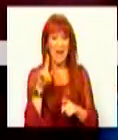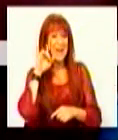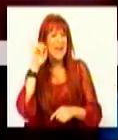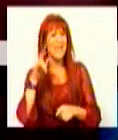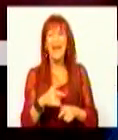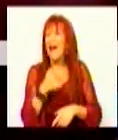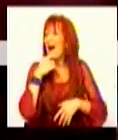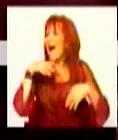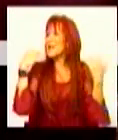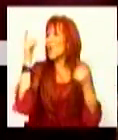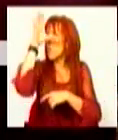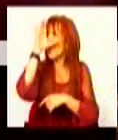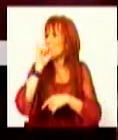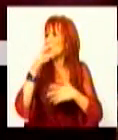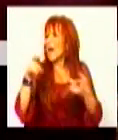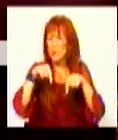de que só